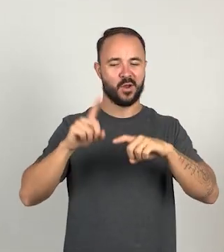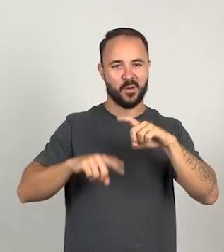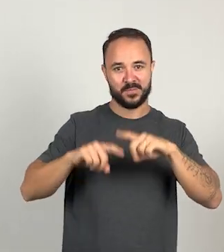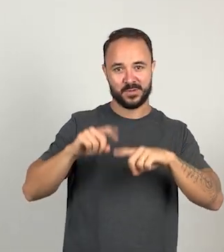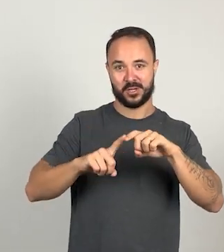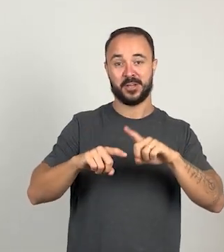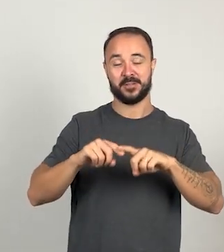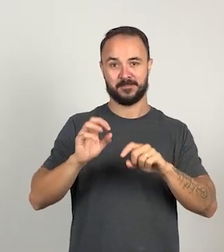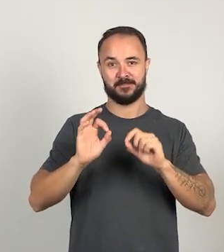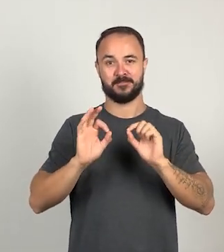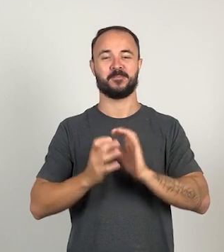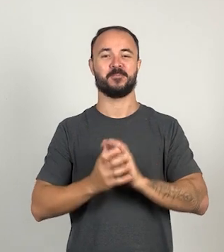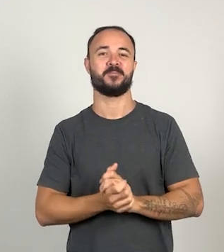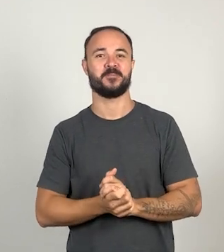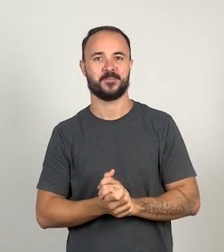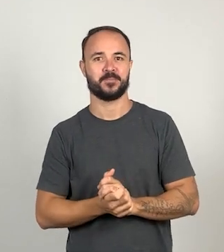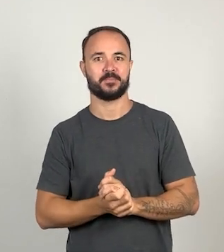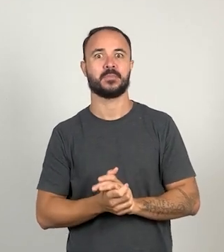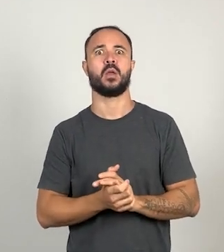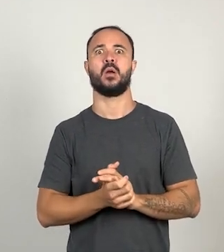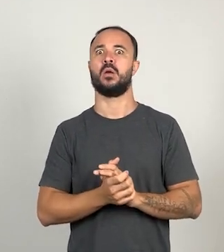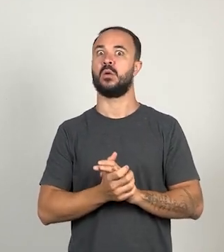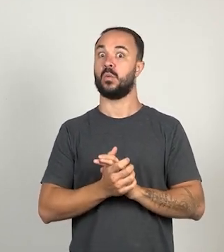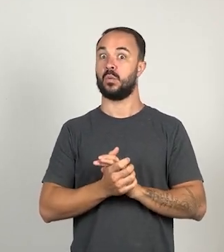objeto. Que